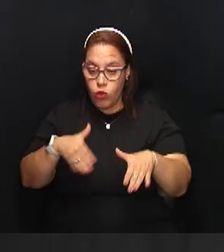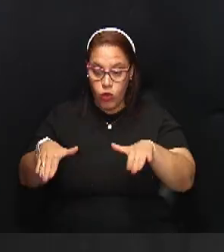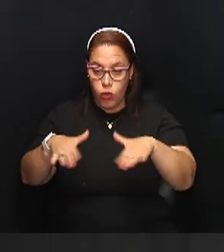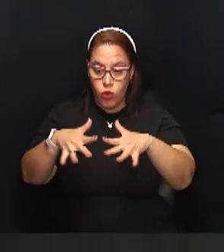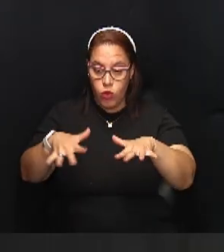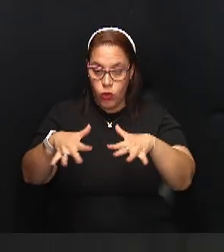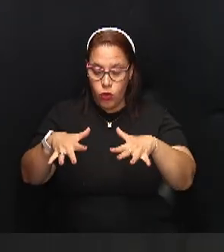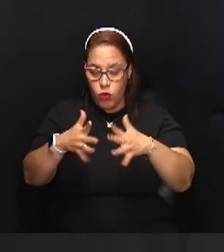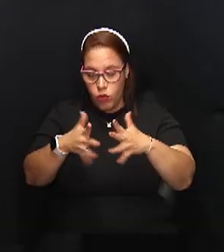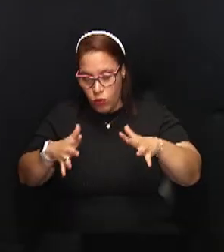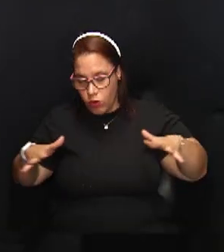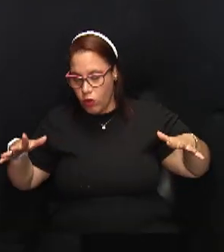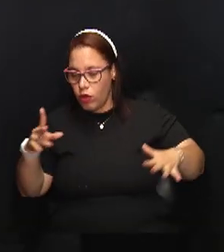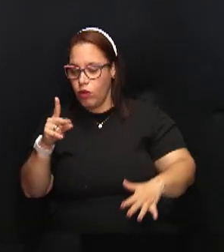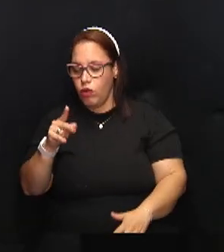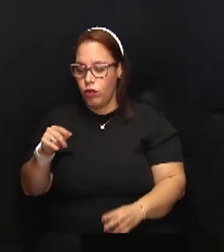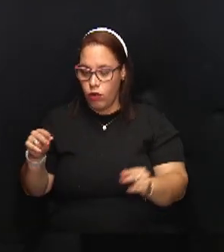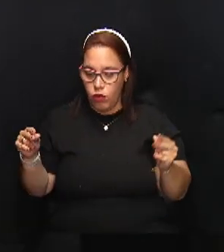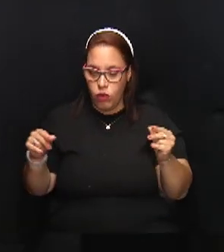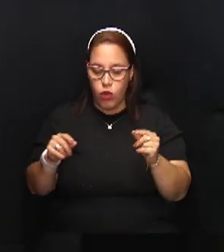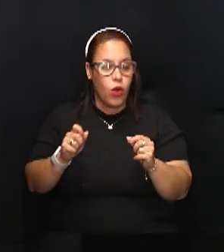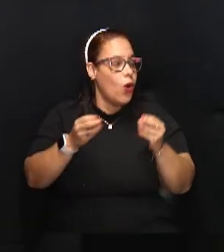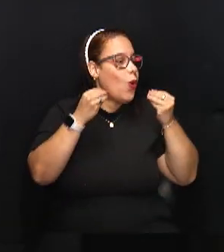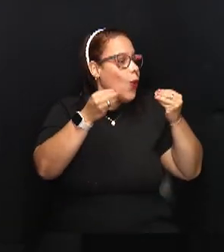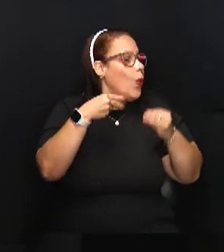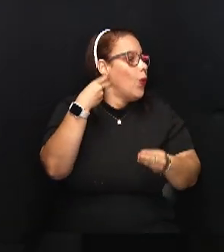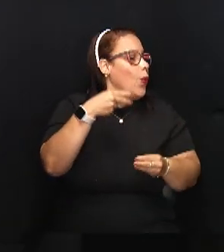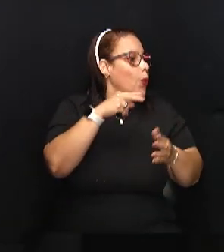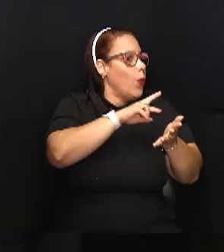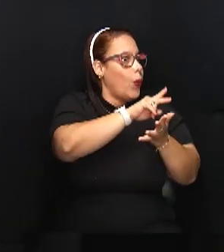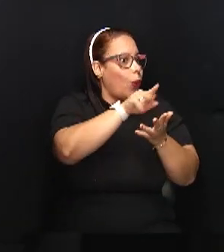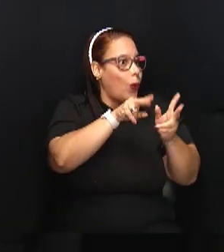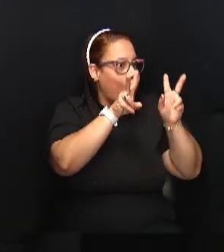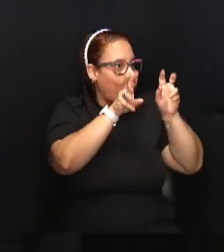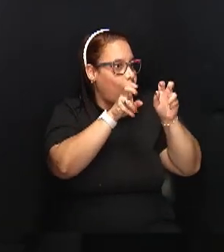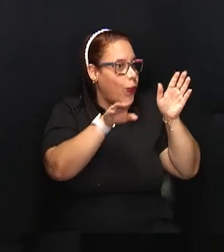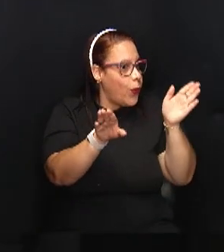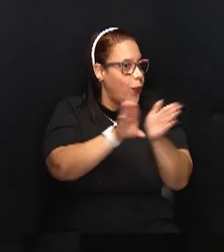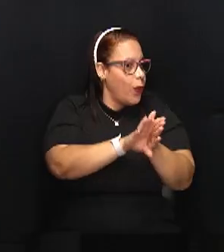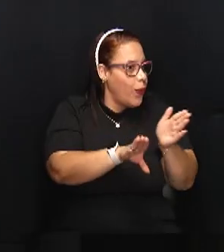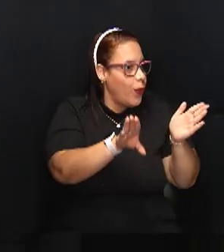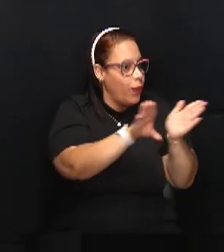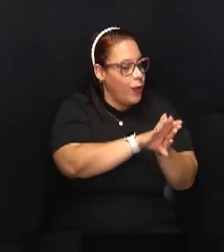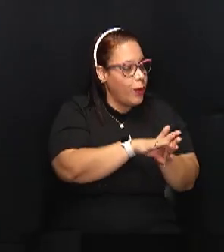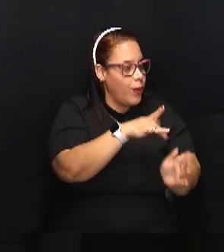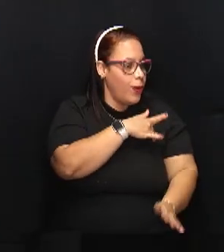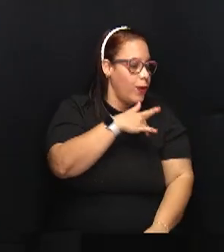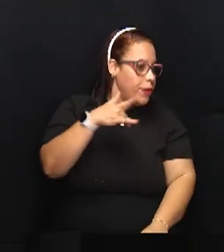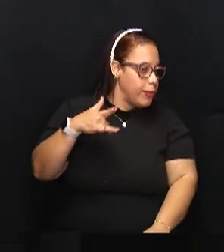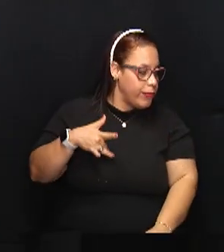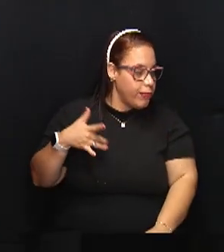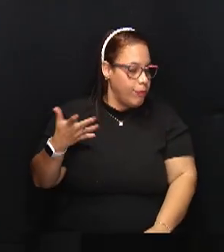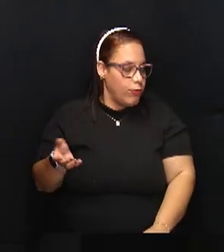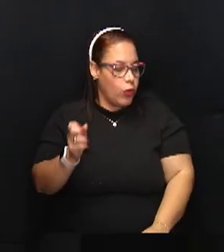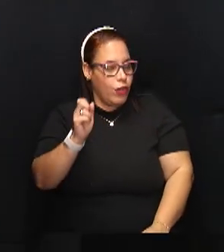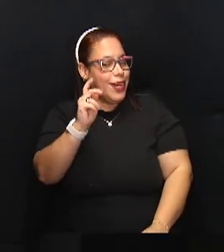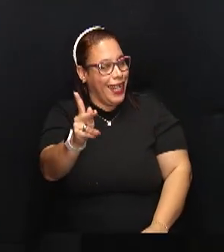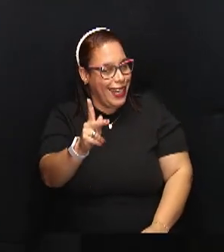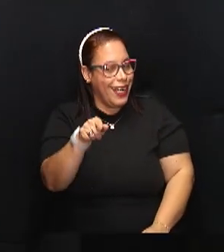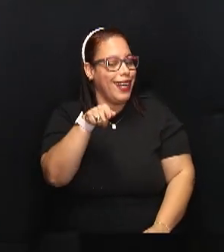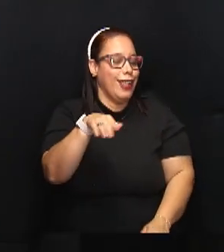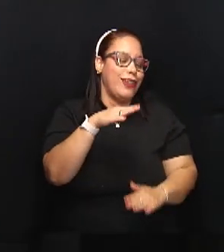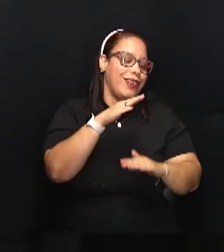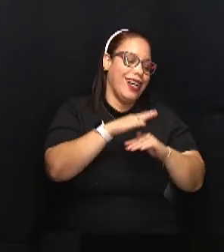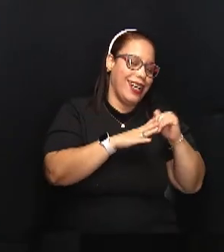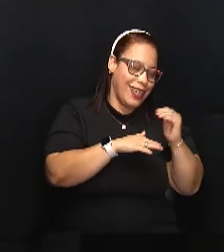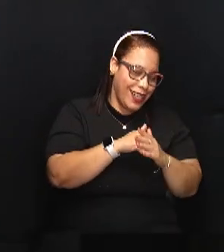para você ser vereador e estar antenado com tantos assuntos que vêm aí, desde a saúde, que ok, é sua